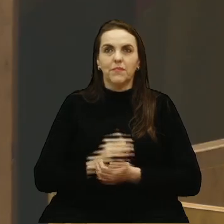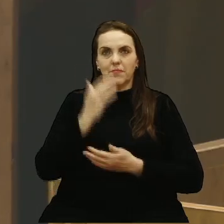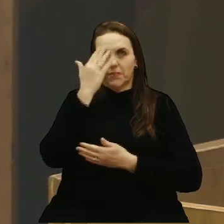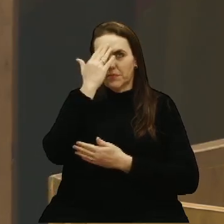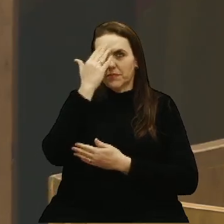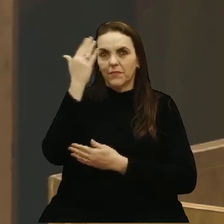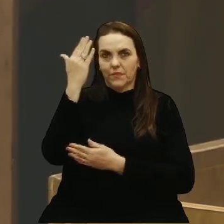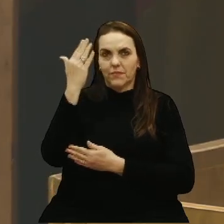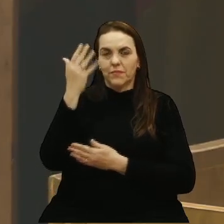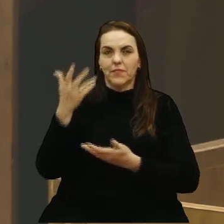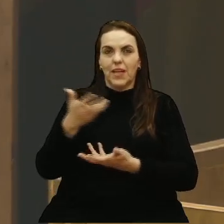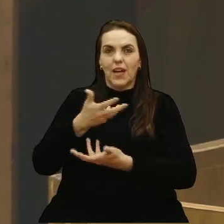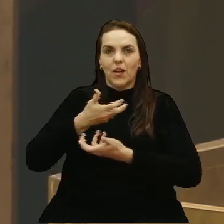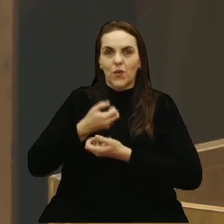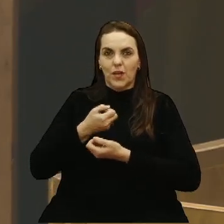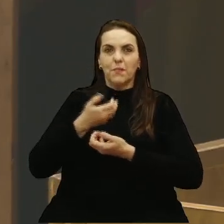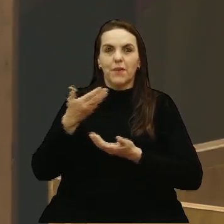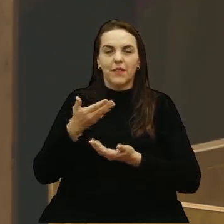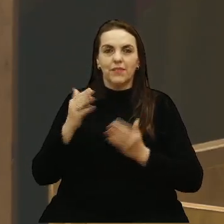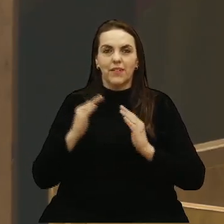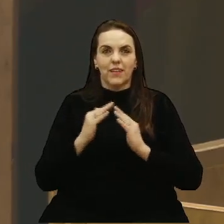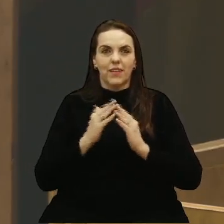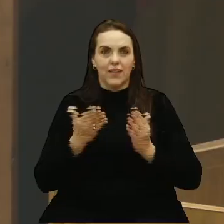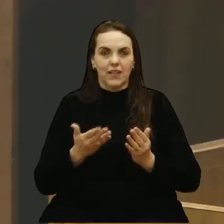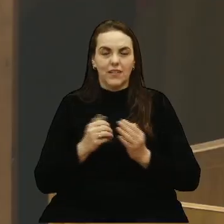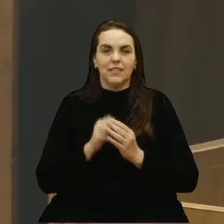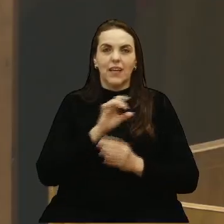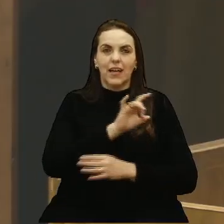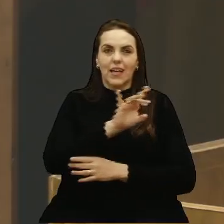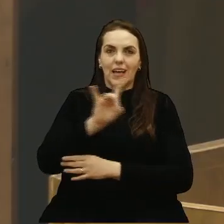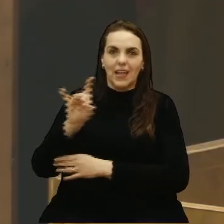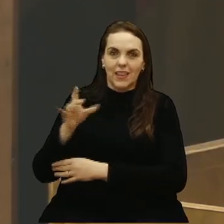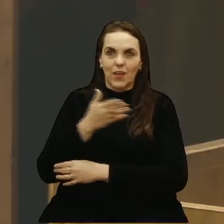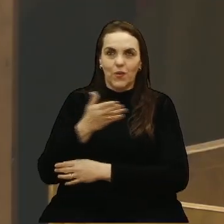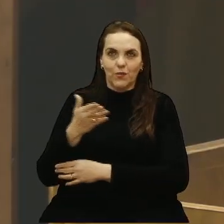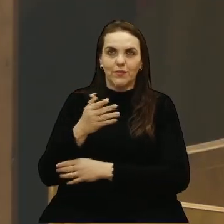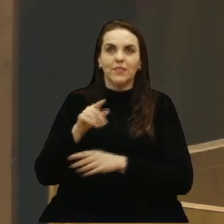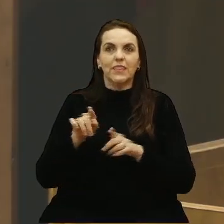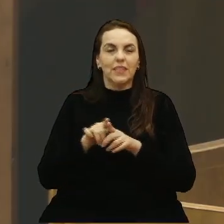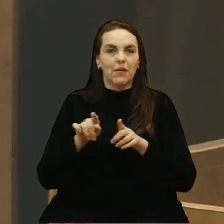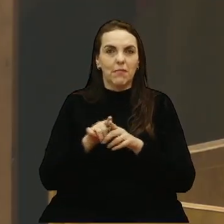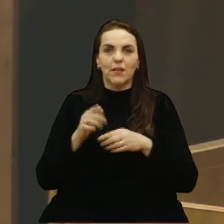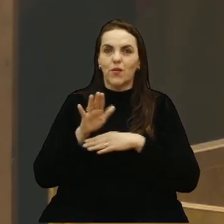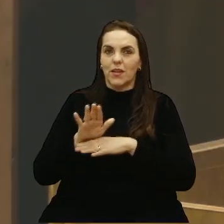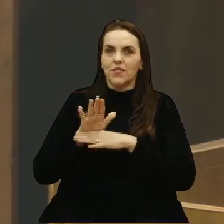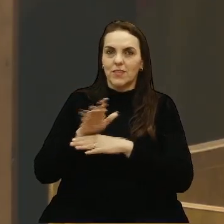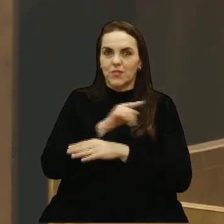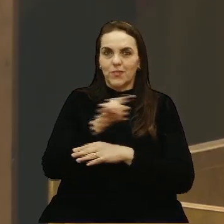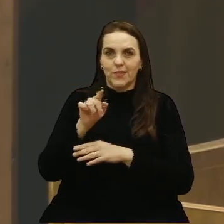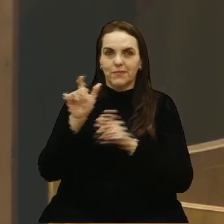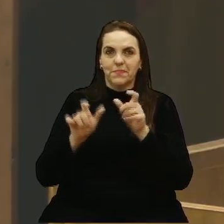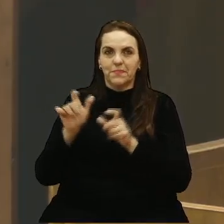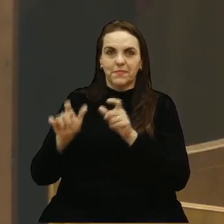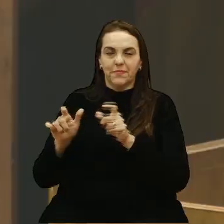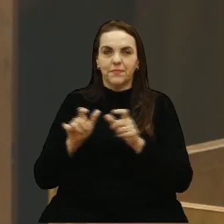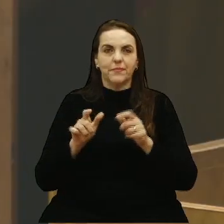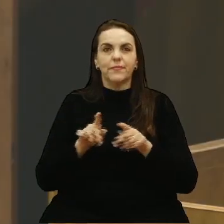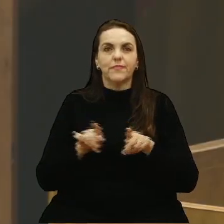agradecendo a acolhida dentro dessa casa, a cada um de vocês, assim como seus assessores, que também, por